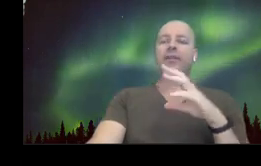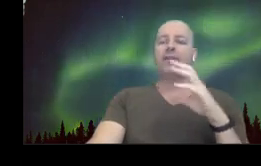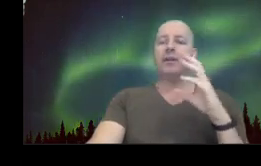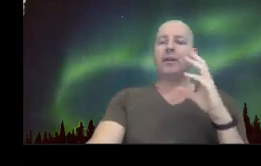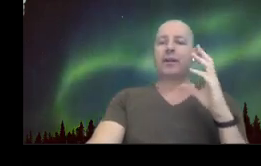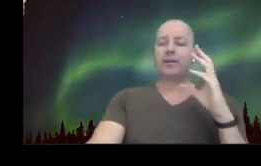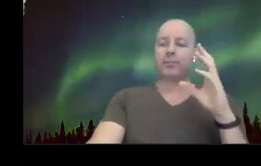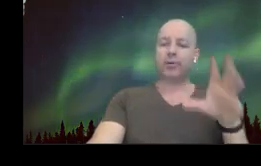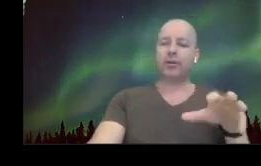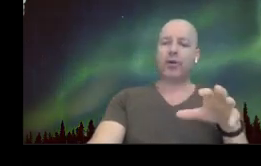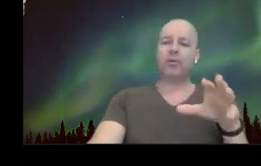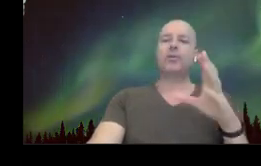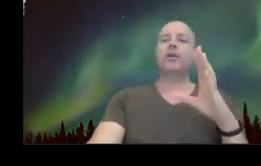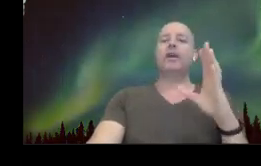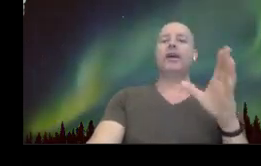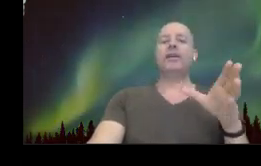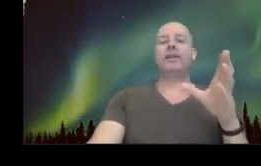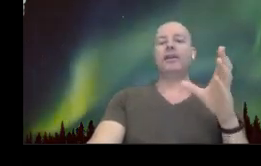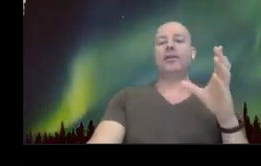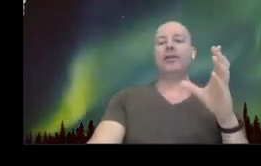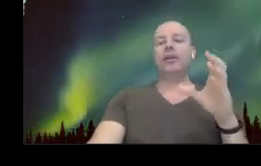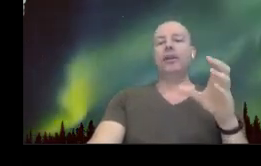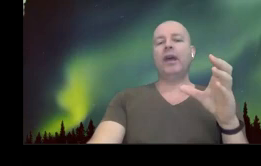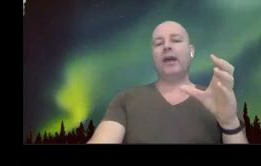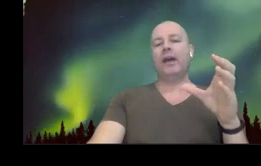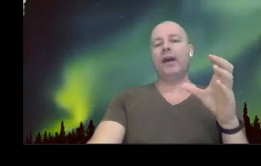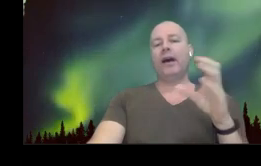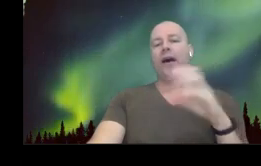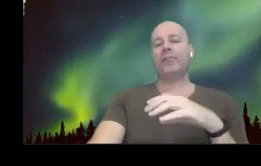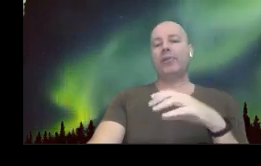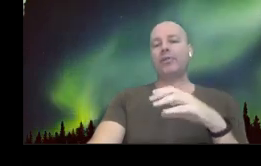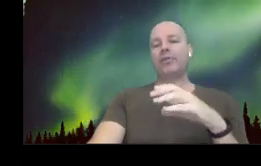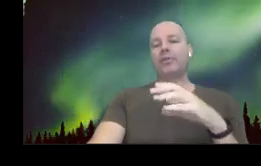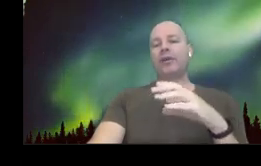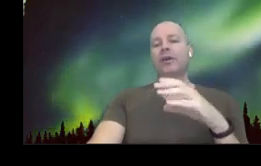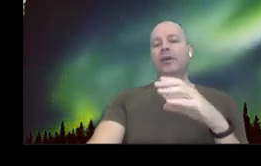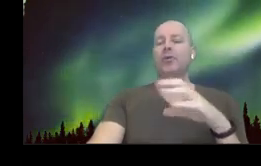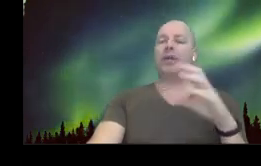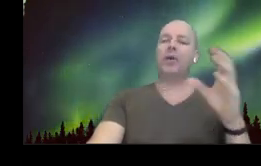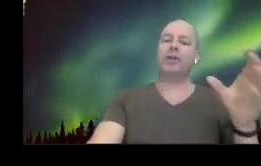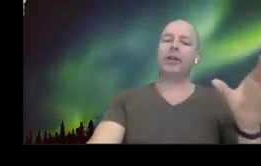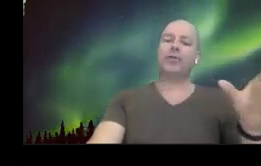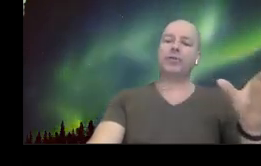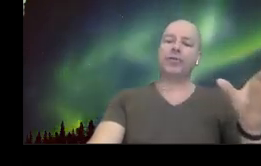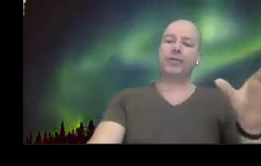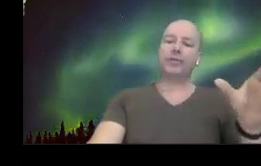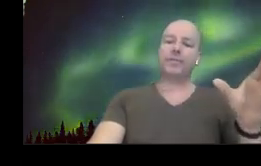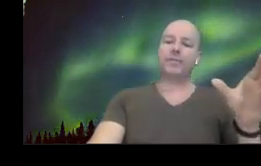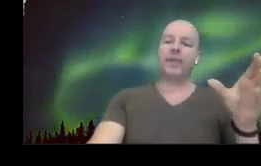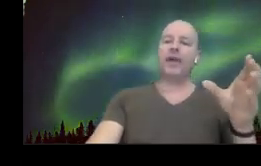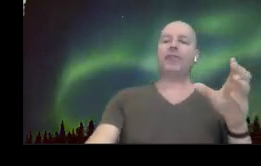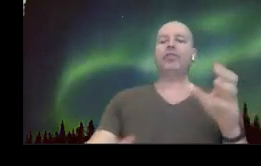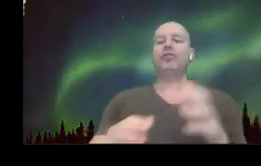uma diferença brutal entre o que é área protegida e o que é unidade de